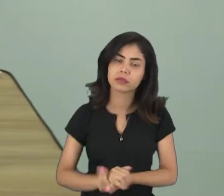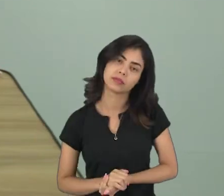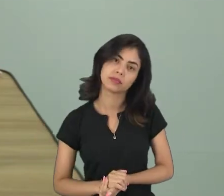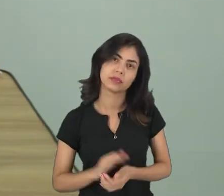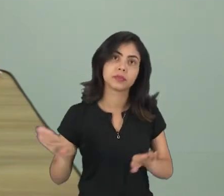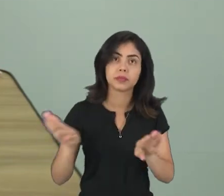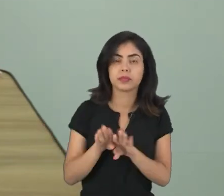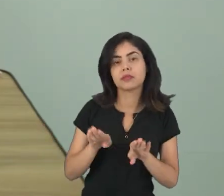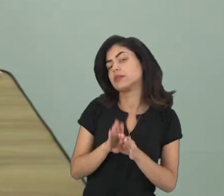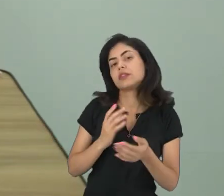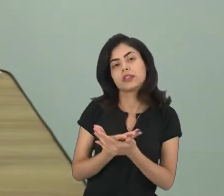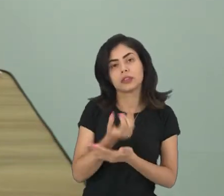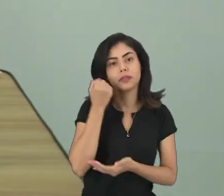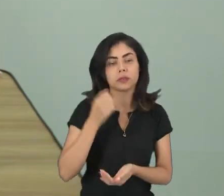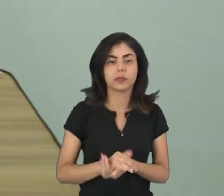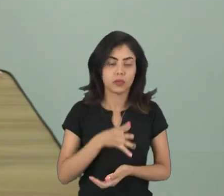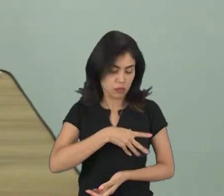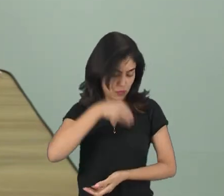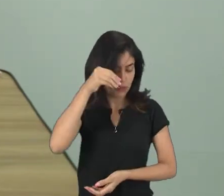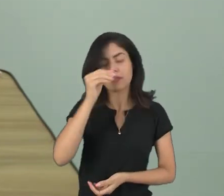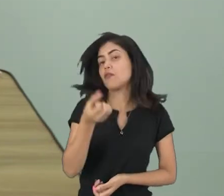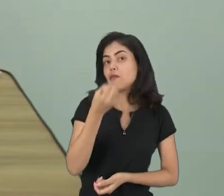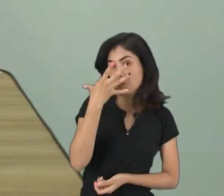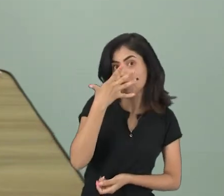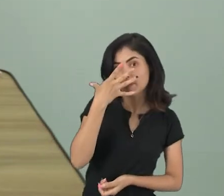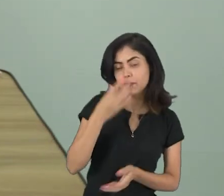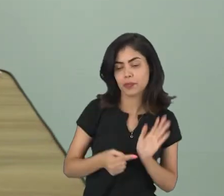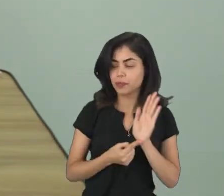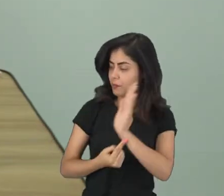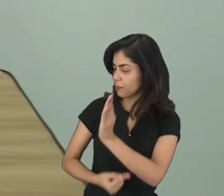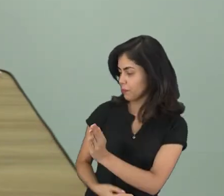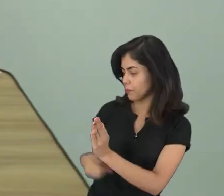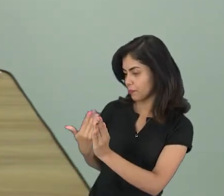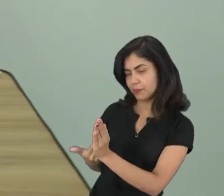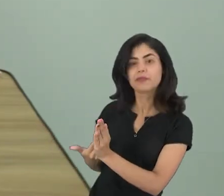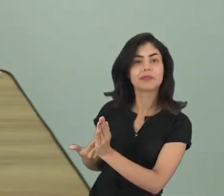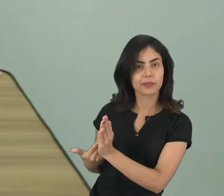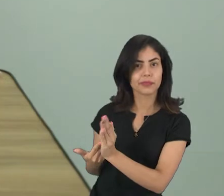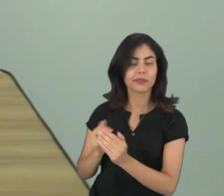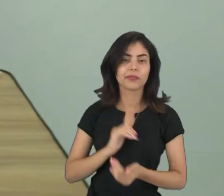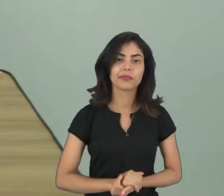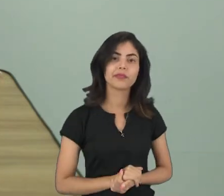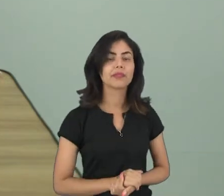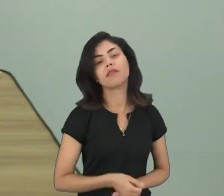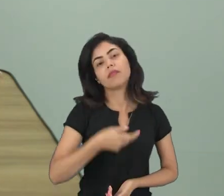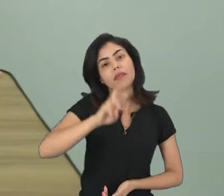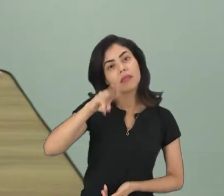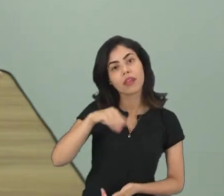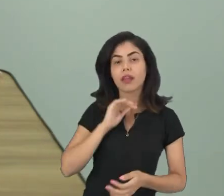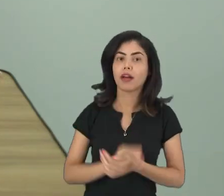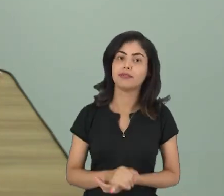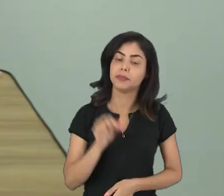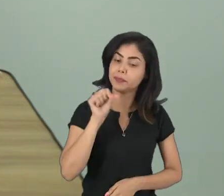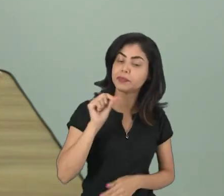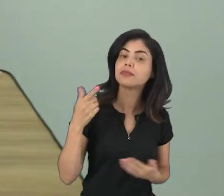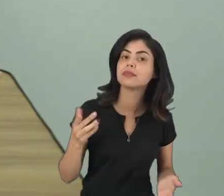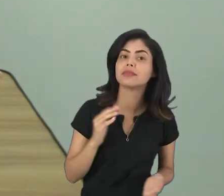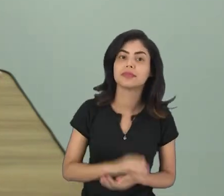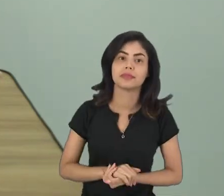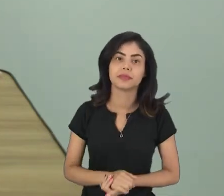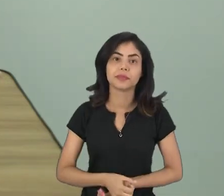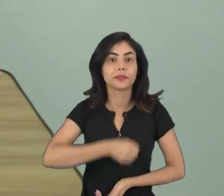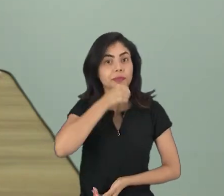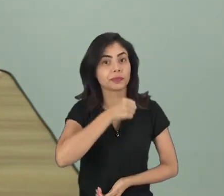também que o avô retirou do bolso uma fotografia e mostrou ao neto? E quem estava nesta fotografia era